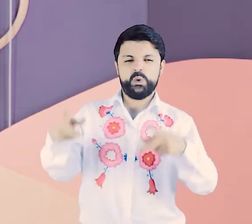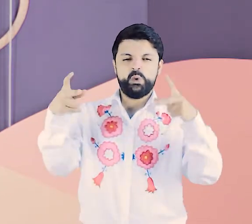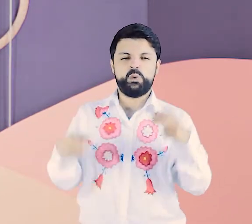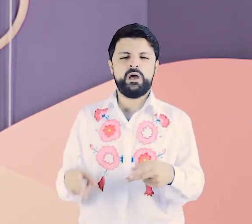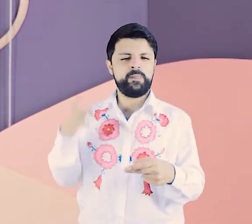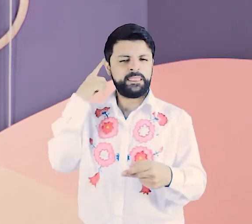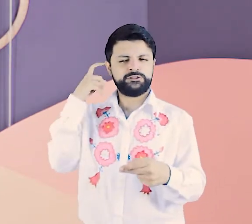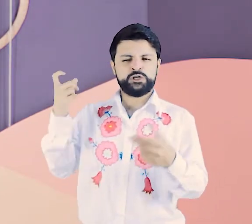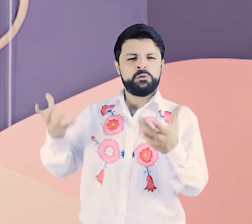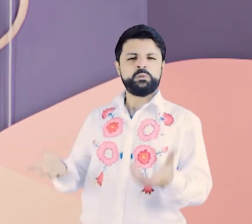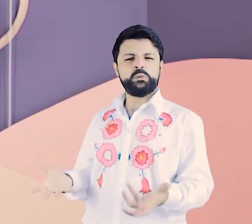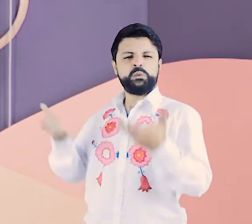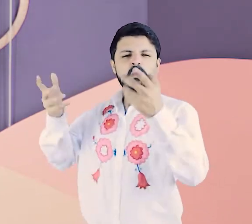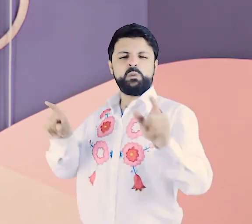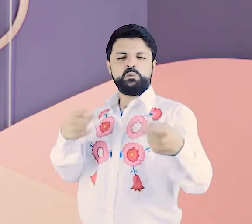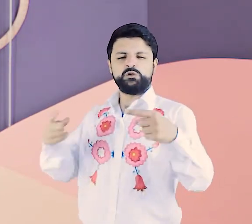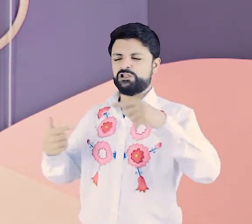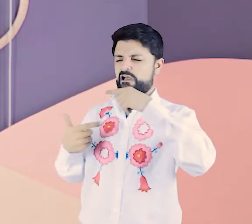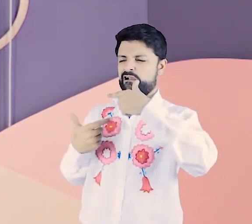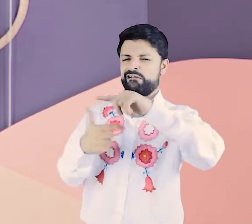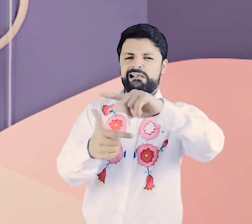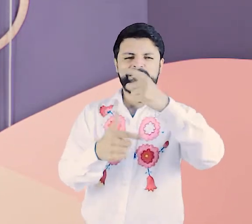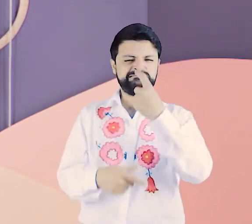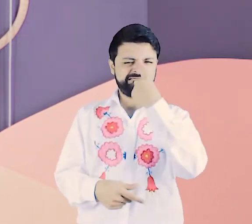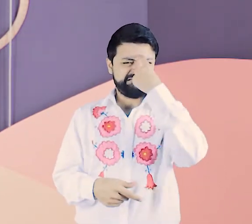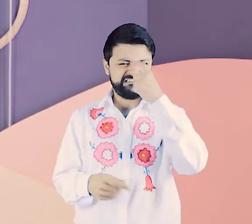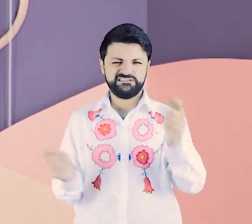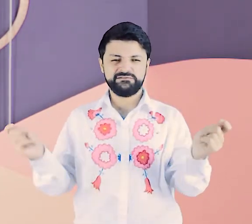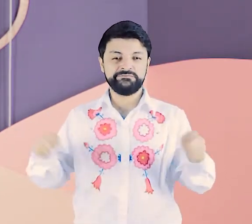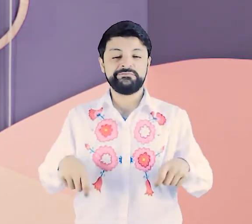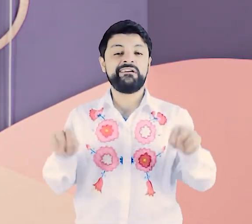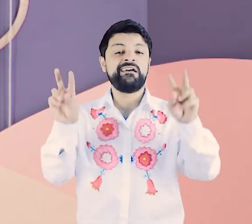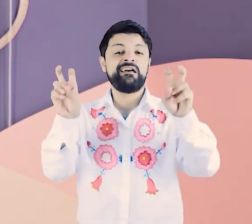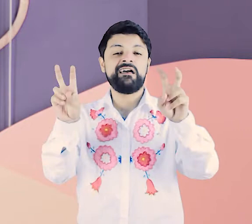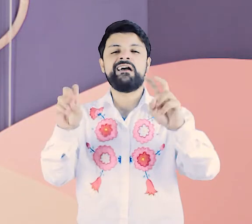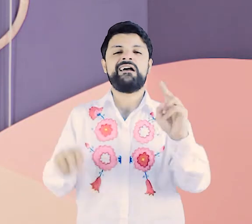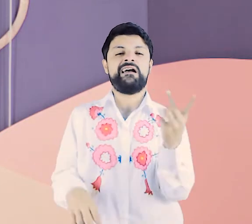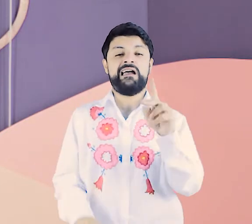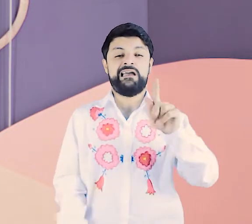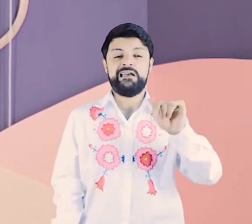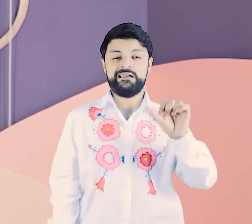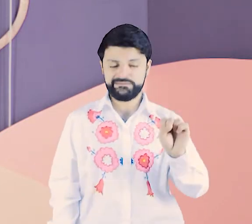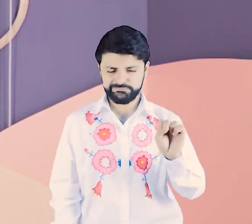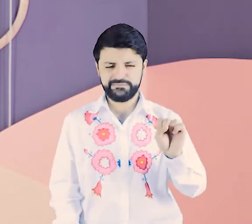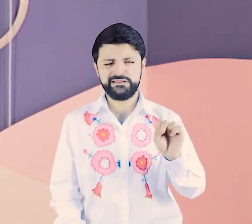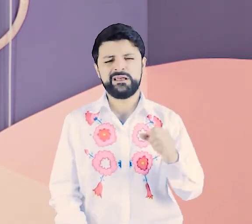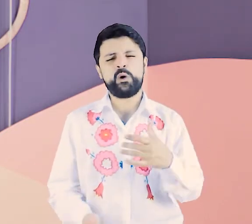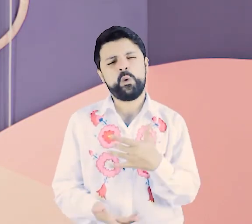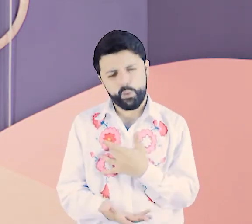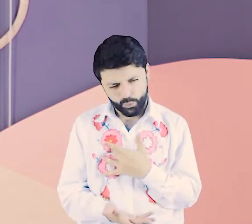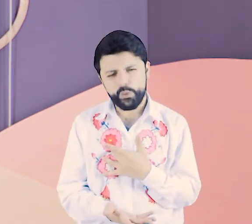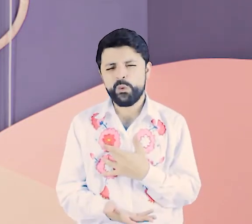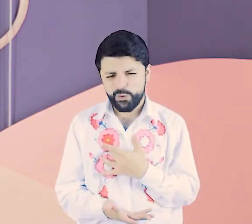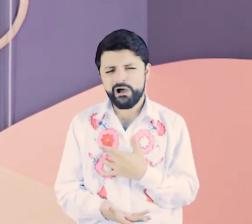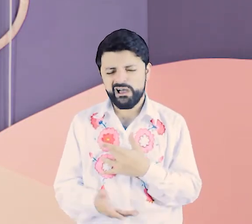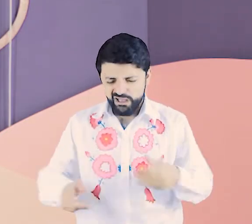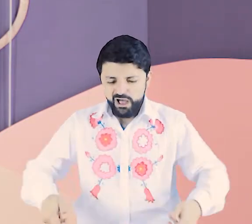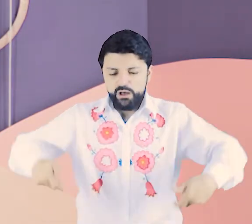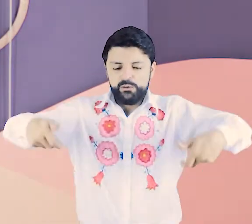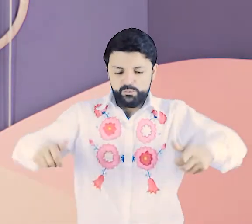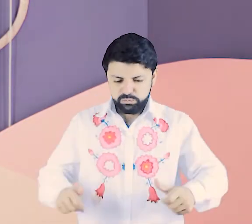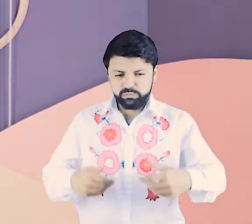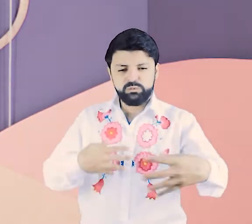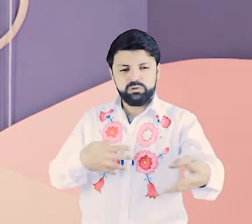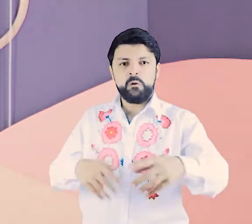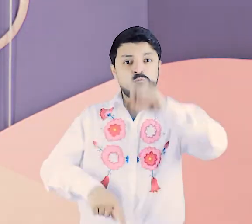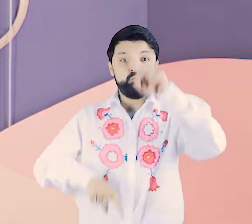de reproduzir os sons da música clássica indiana, as conhecidas ragas. O coitado do harmônio chegou até